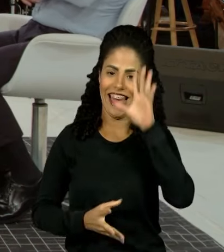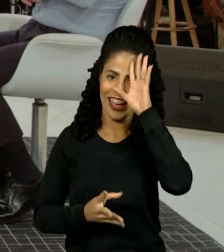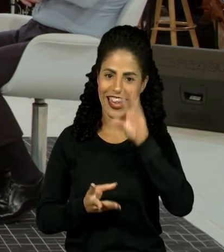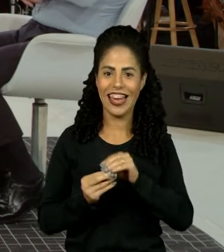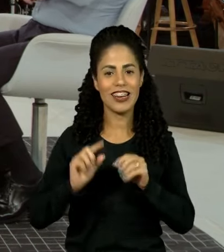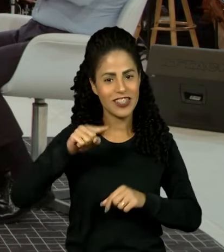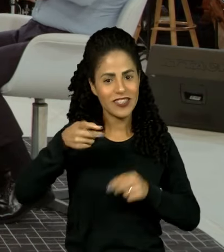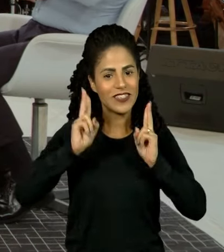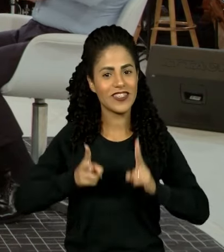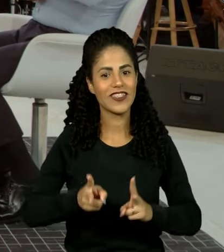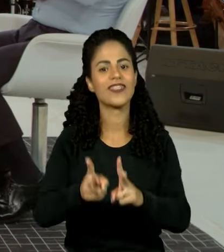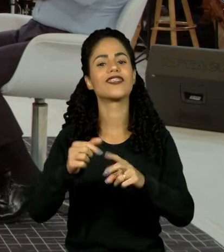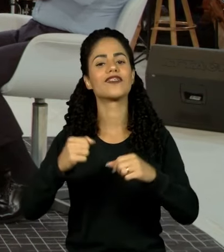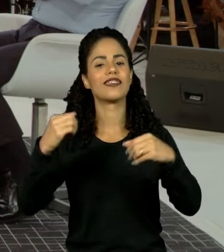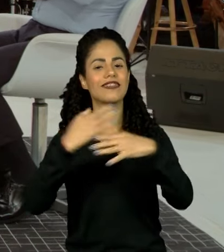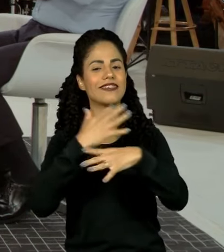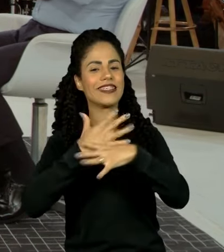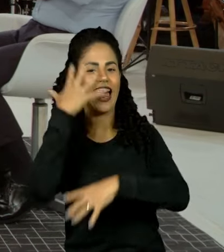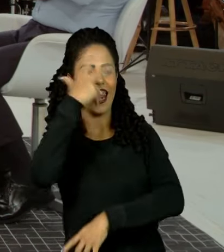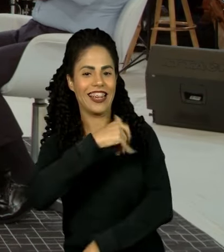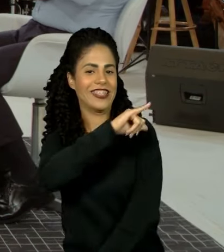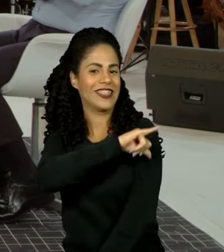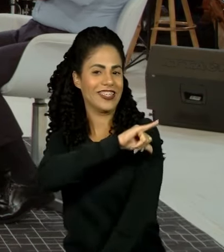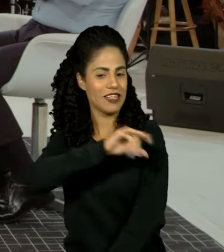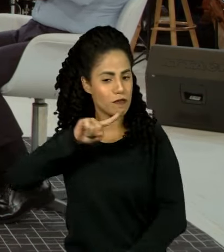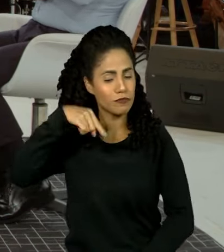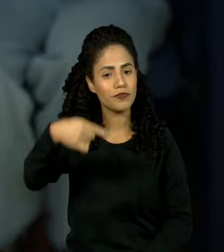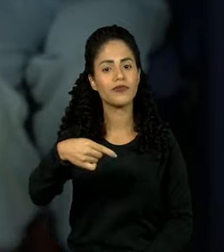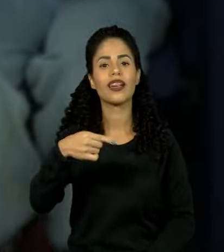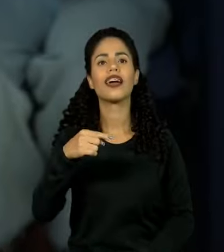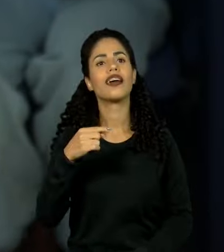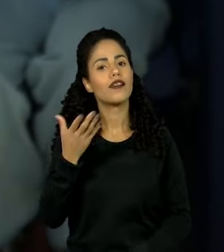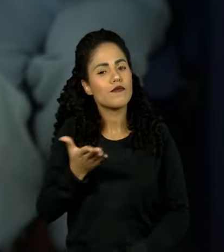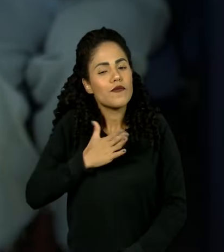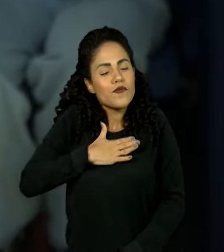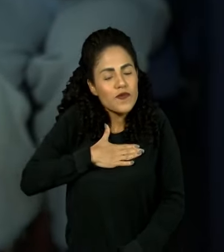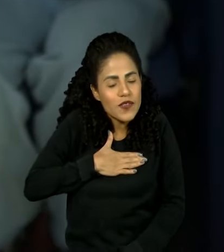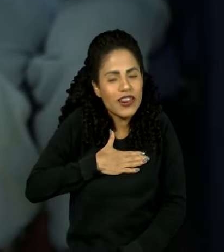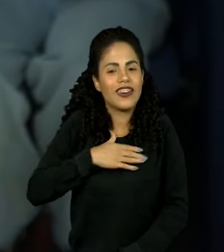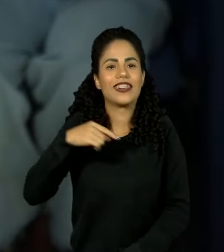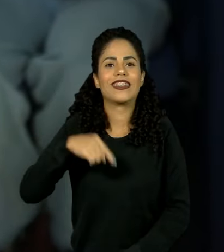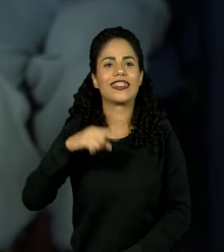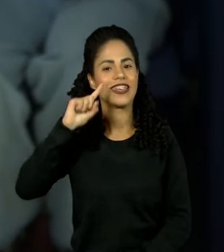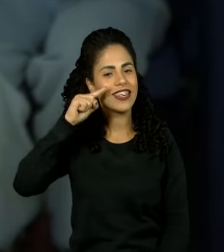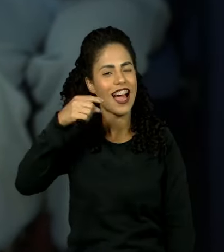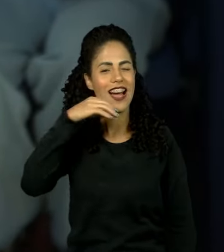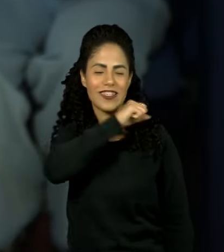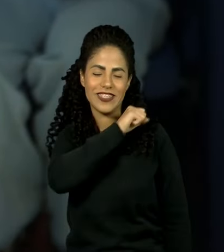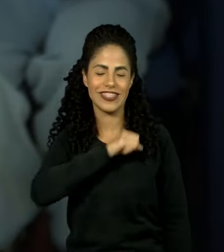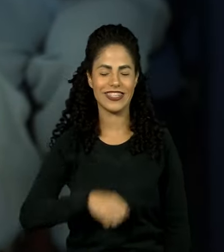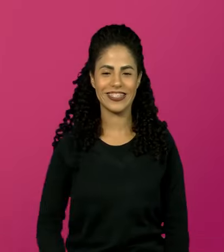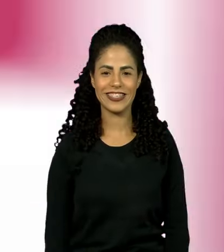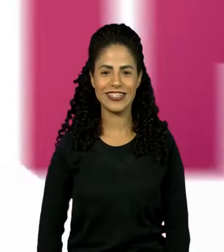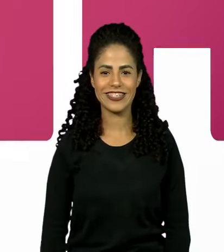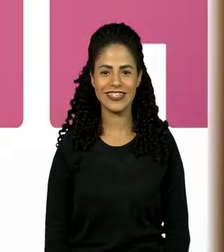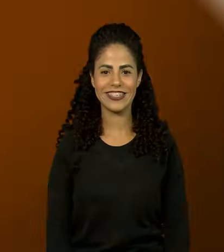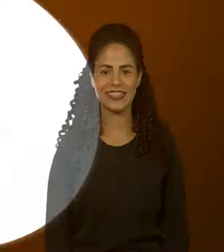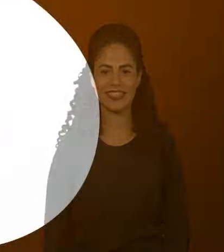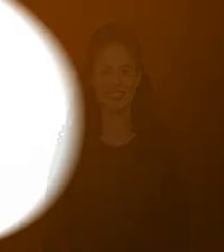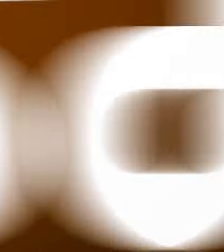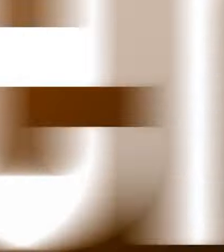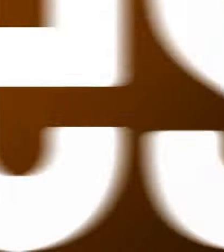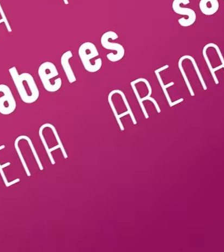sobre essa linda cidade do Rio de Janeiro que eu sei que o queiro ama profundamente a gente já volta fiquem ligados